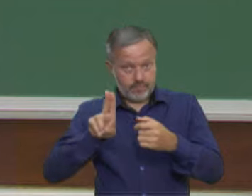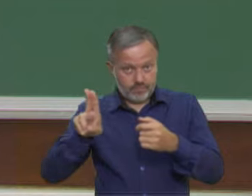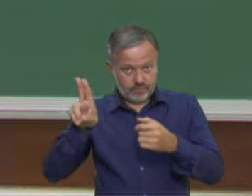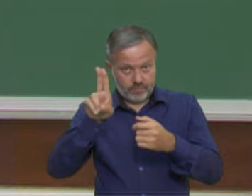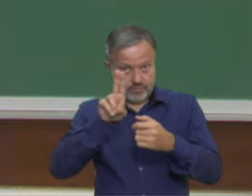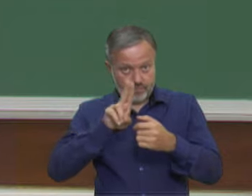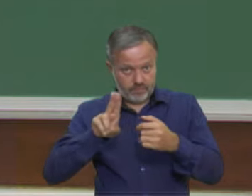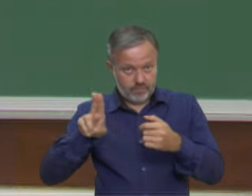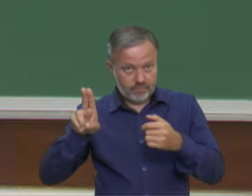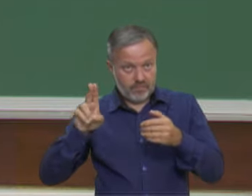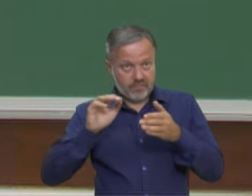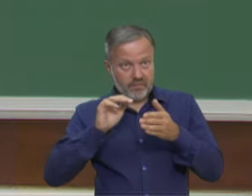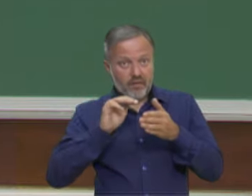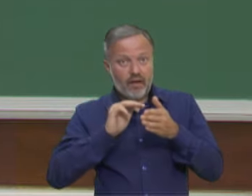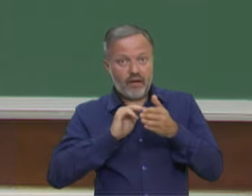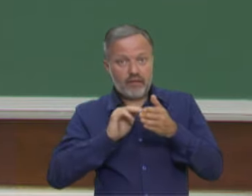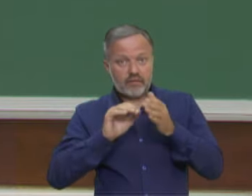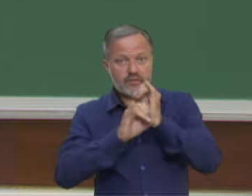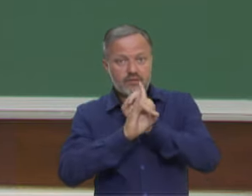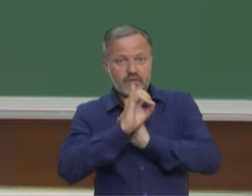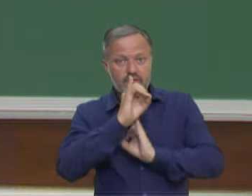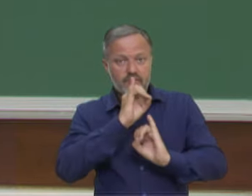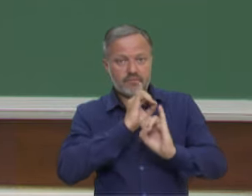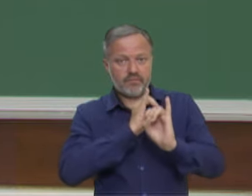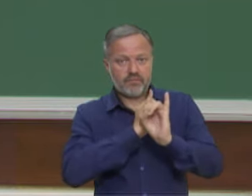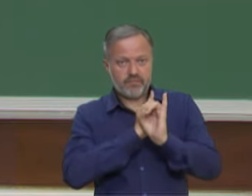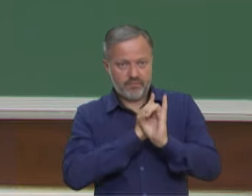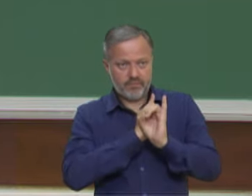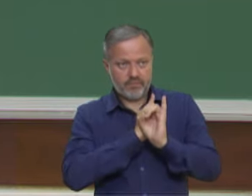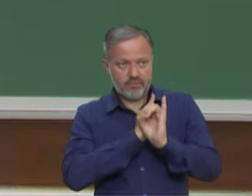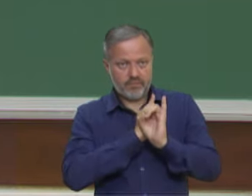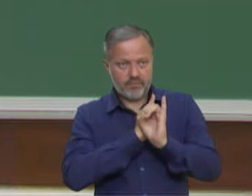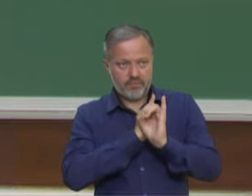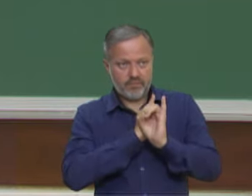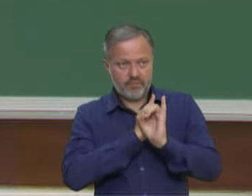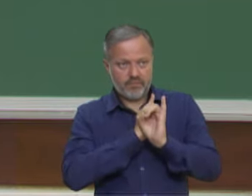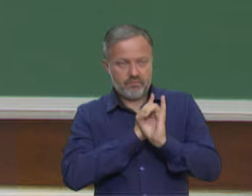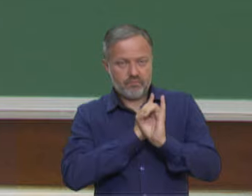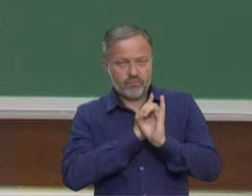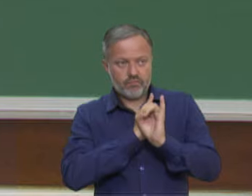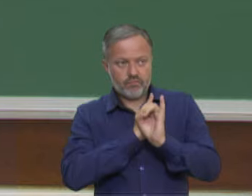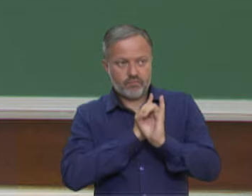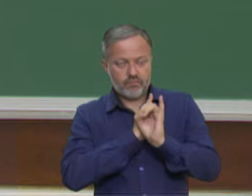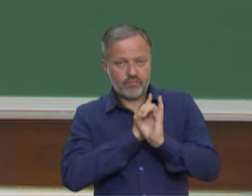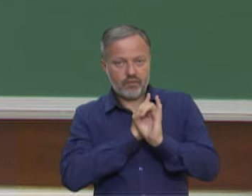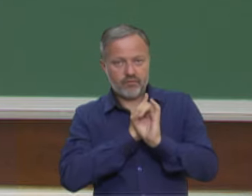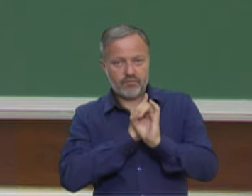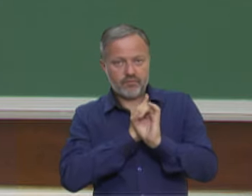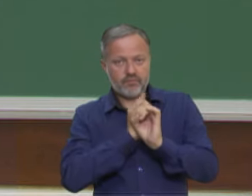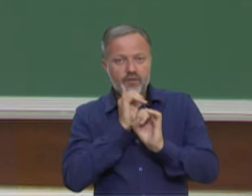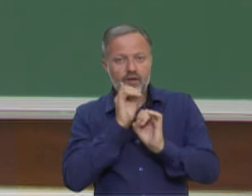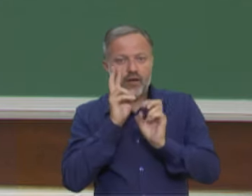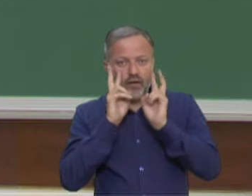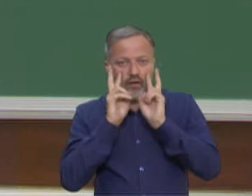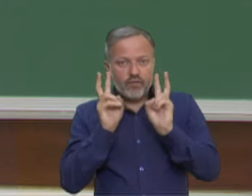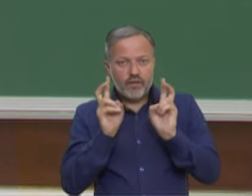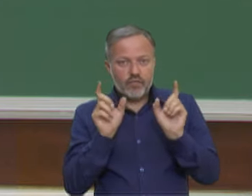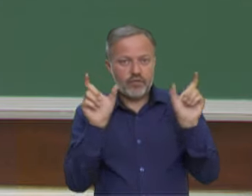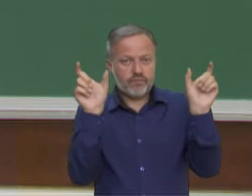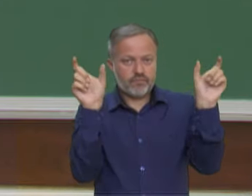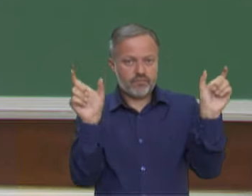e-mail. Nós vamos utilizar da mesma forma? O modo como a gente vai escrever na mensagem ou no